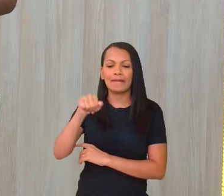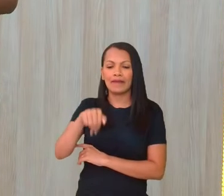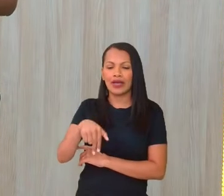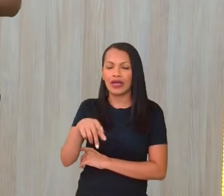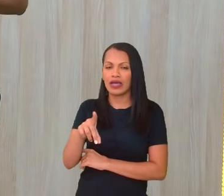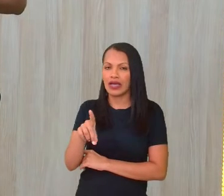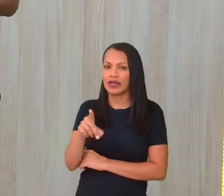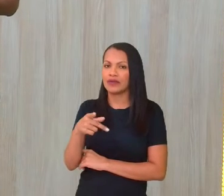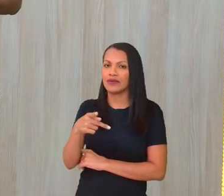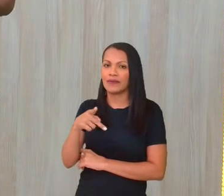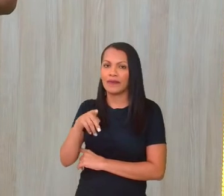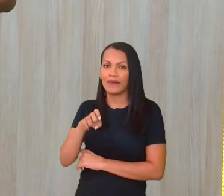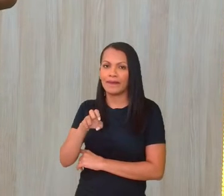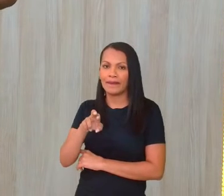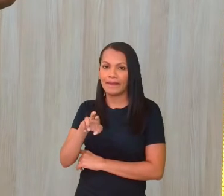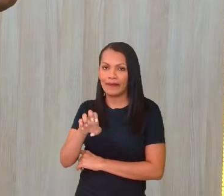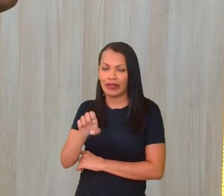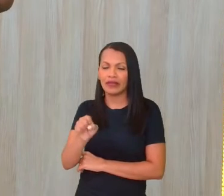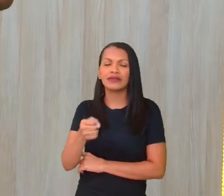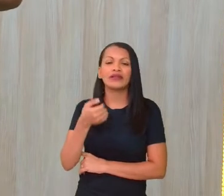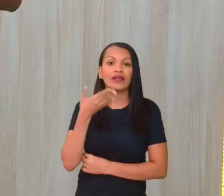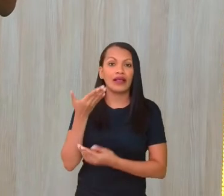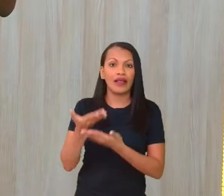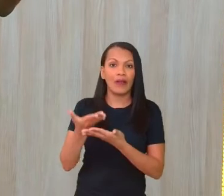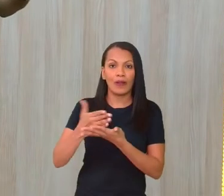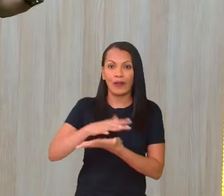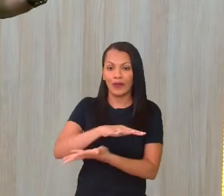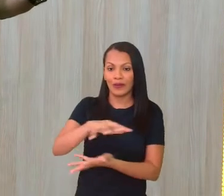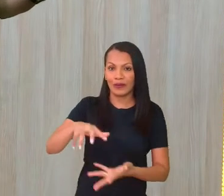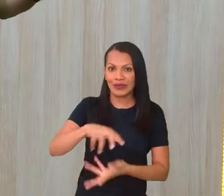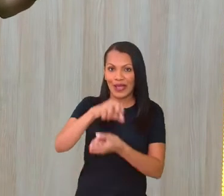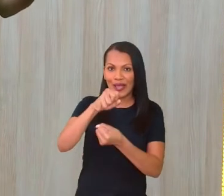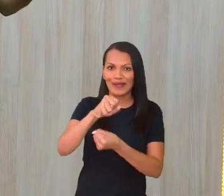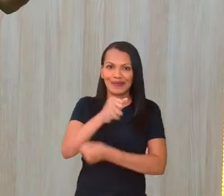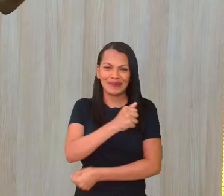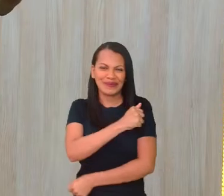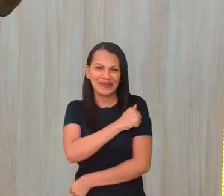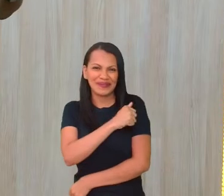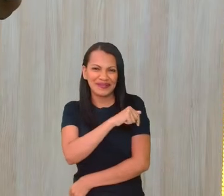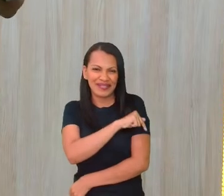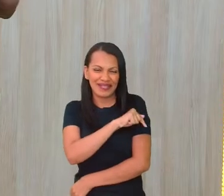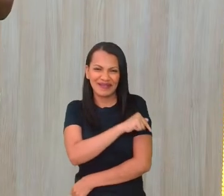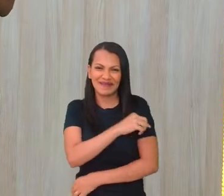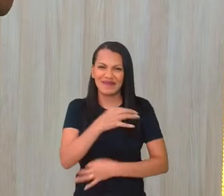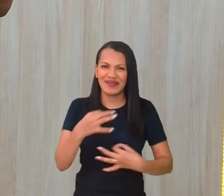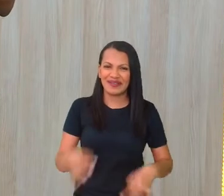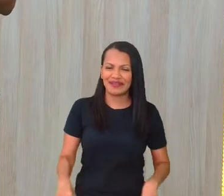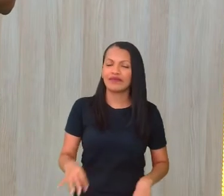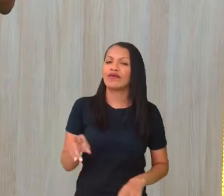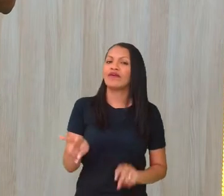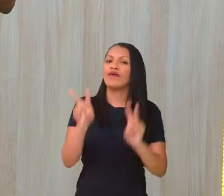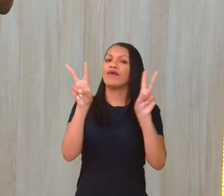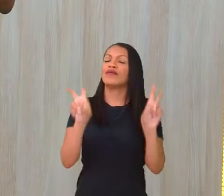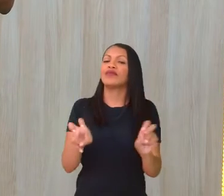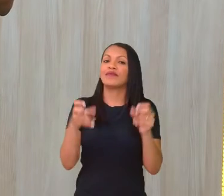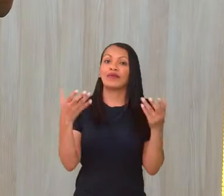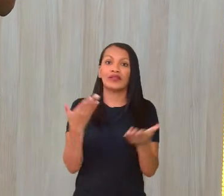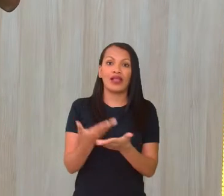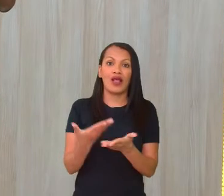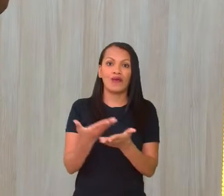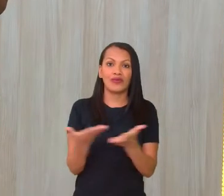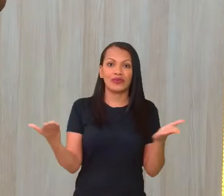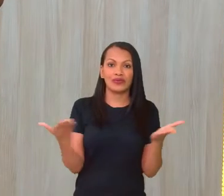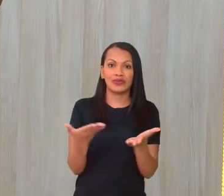aula de sustentabilidade. Para o sétimo ano, obviamente, vocês estão aí, né? O tema da aula de hoje